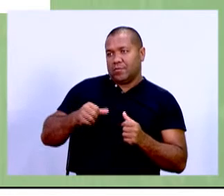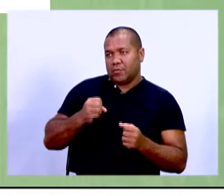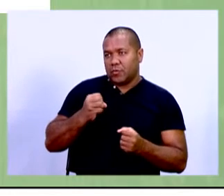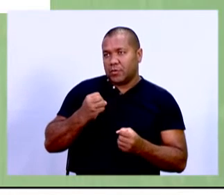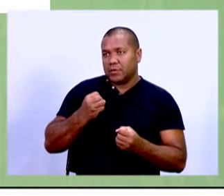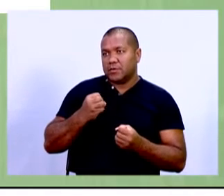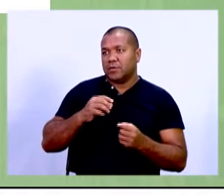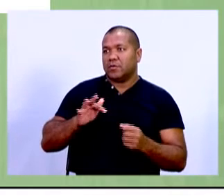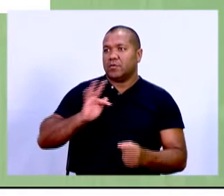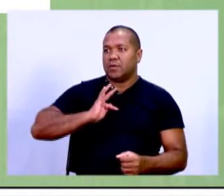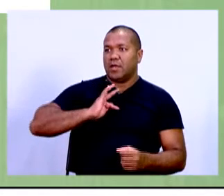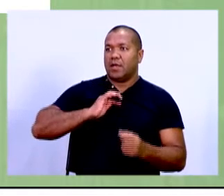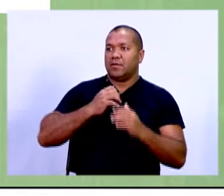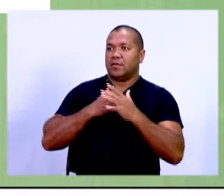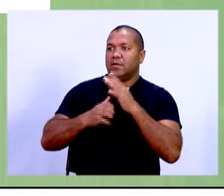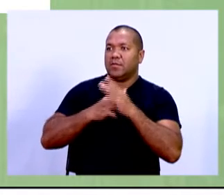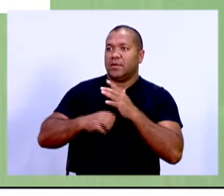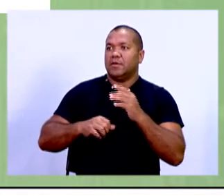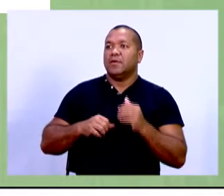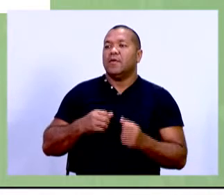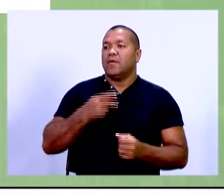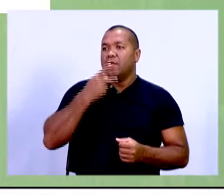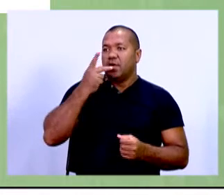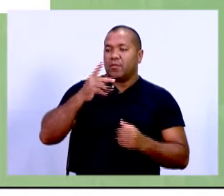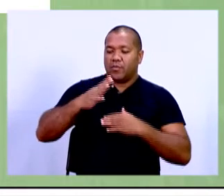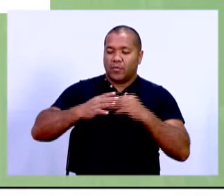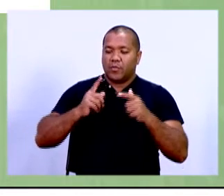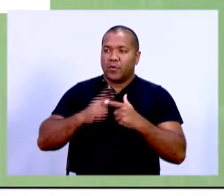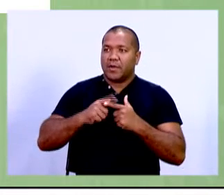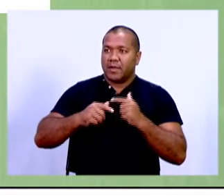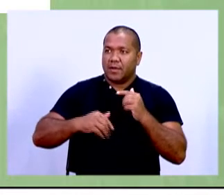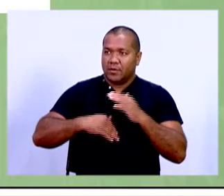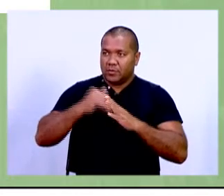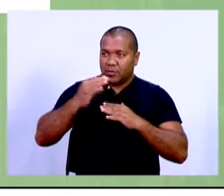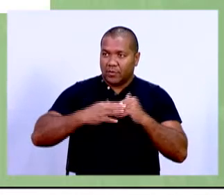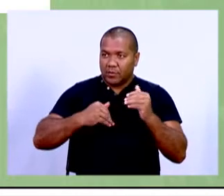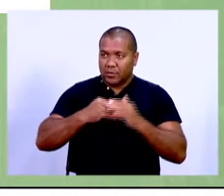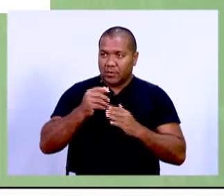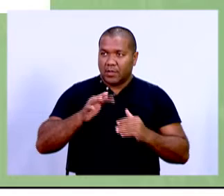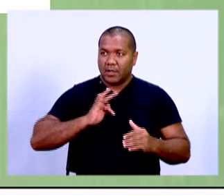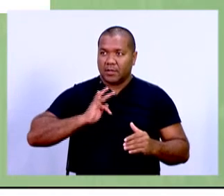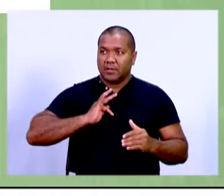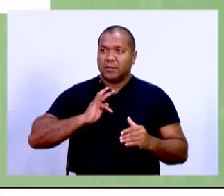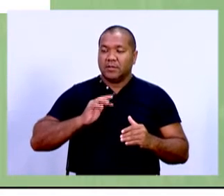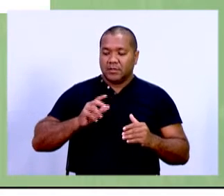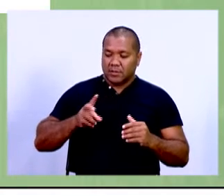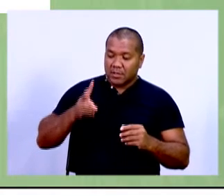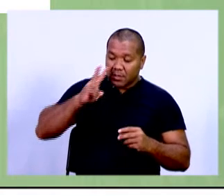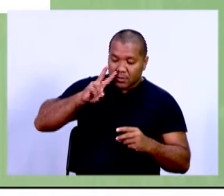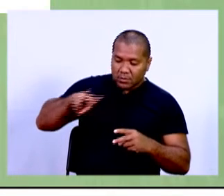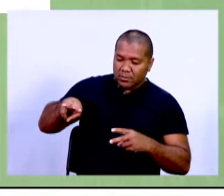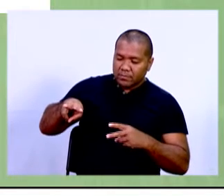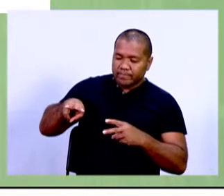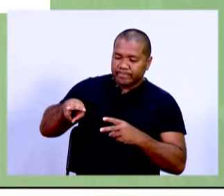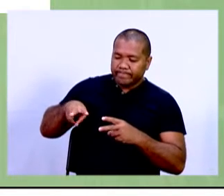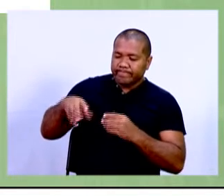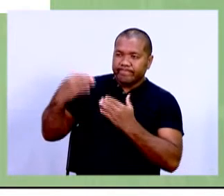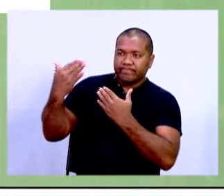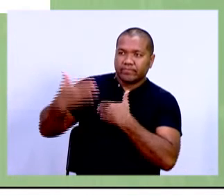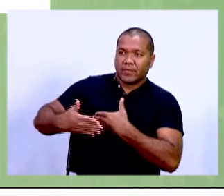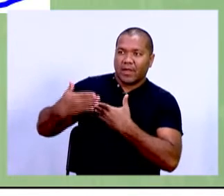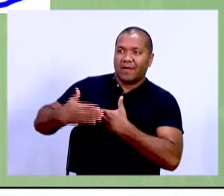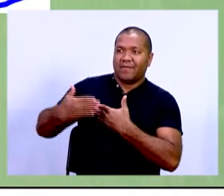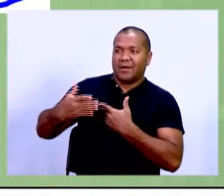técnicos, esse é um pedido também do seu Jorge, que ele quer que os técnicos sejam avaliados, ele quer saber como eles